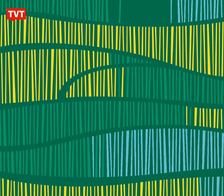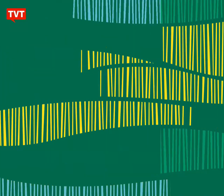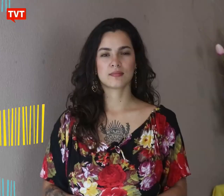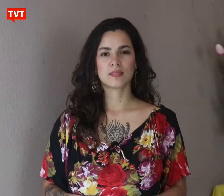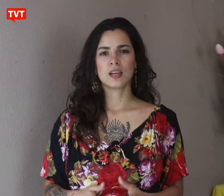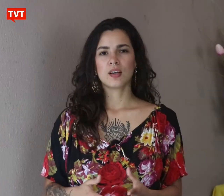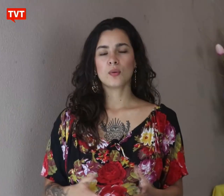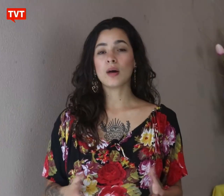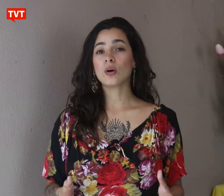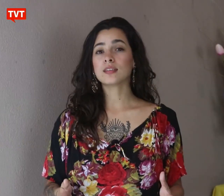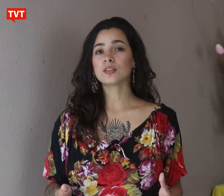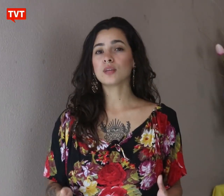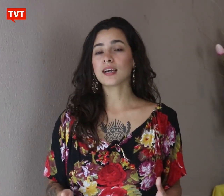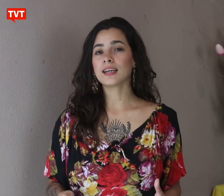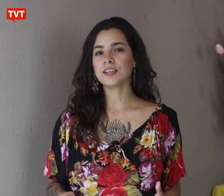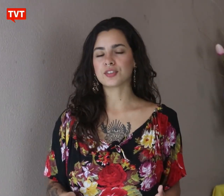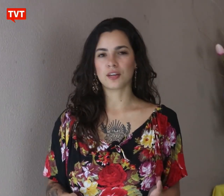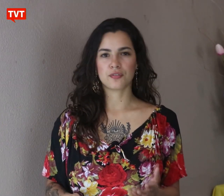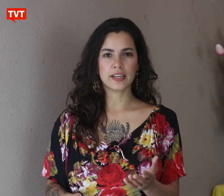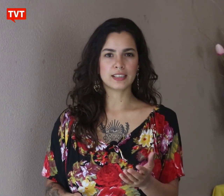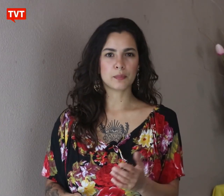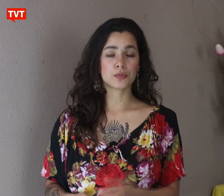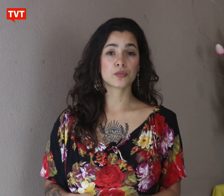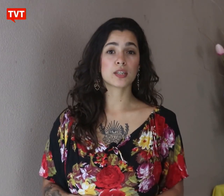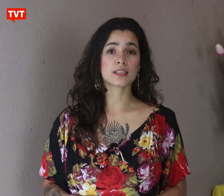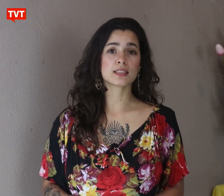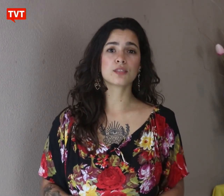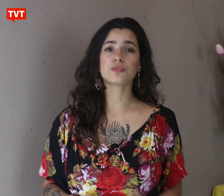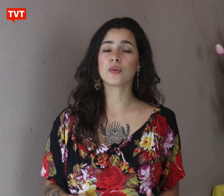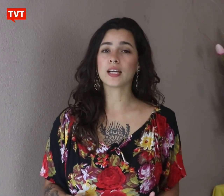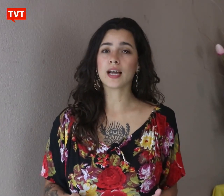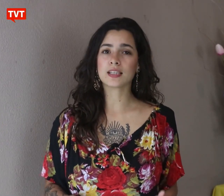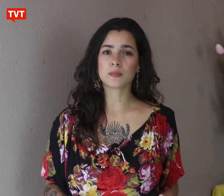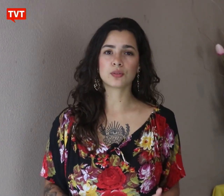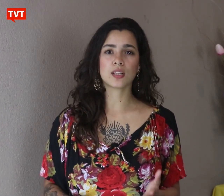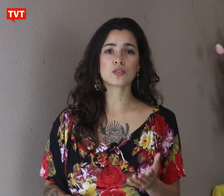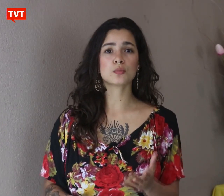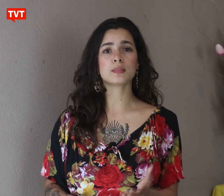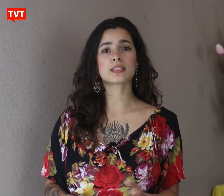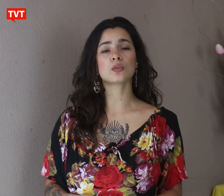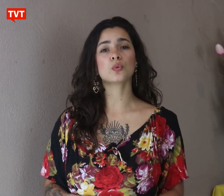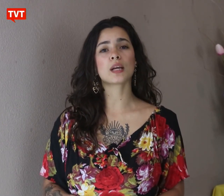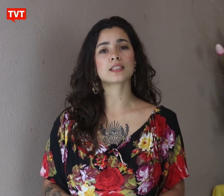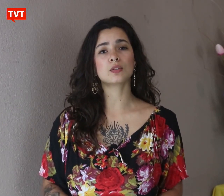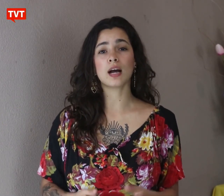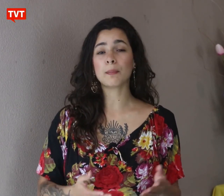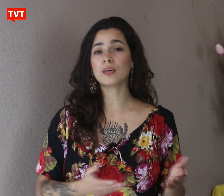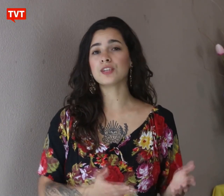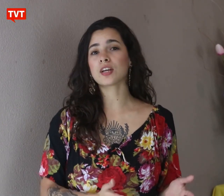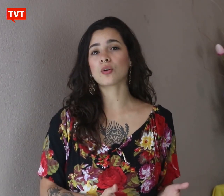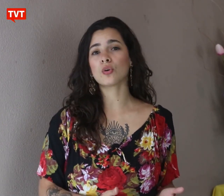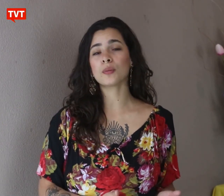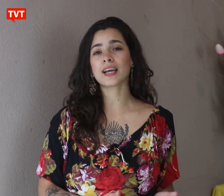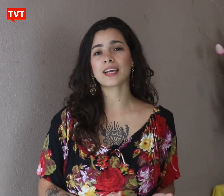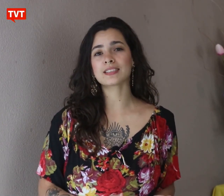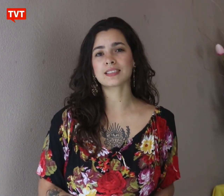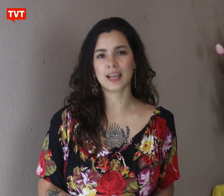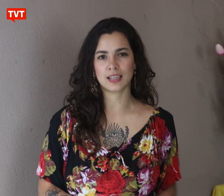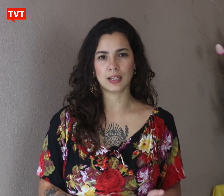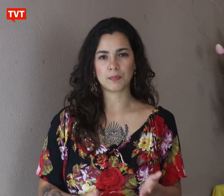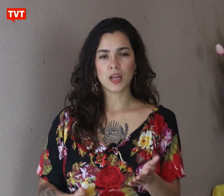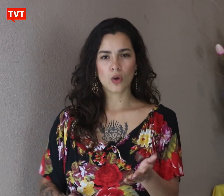Popular. Uma outra dura crítica feita por Florestan foi a respeito da submissão do Brasil à política